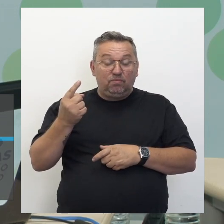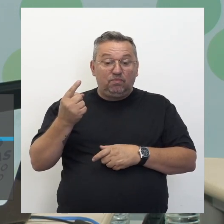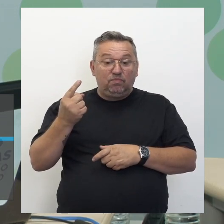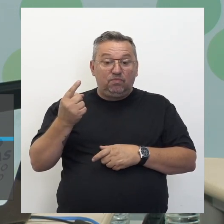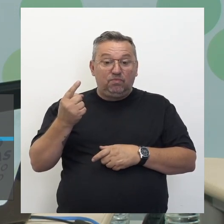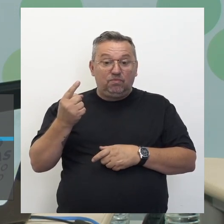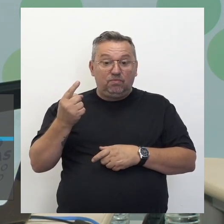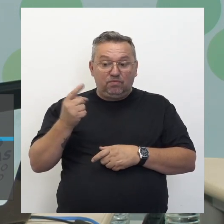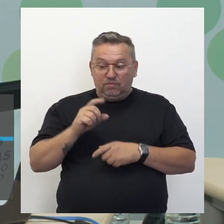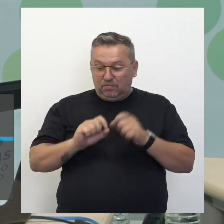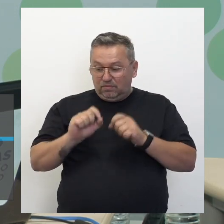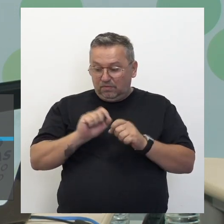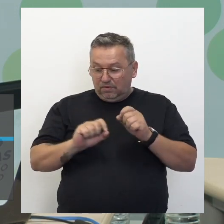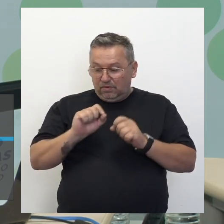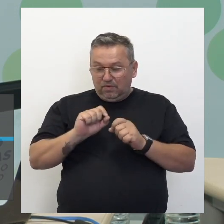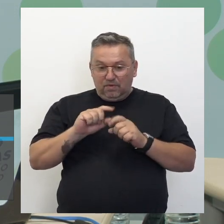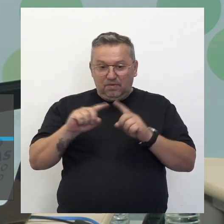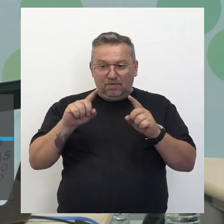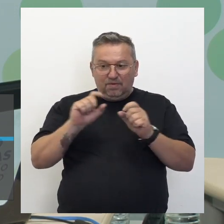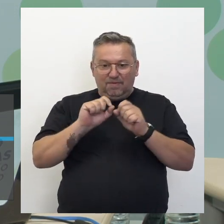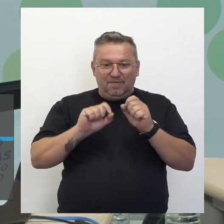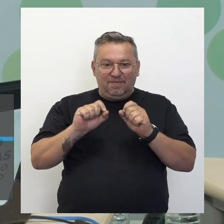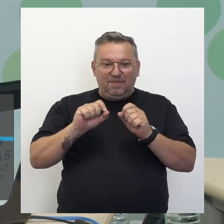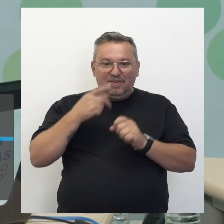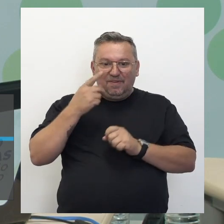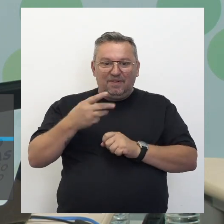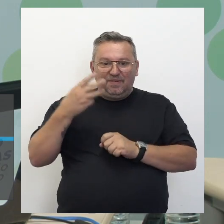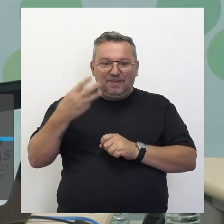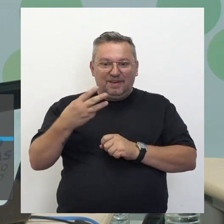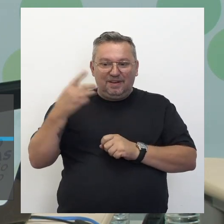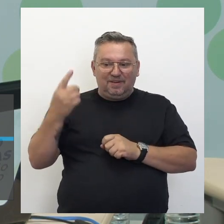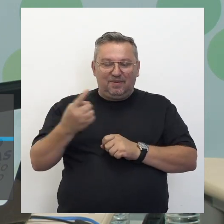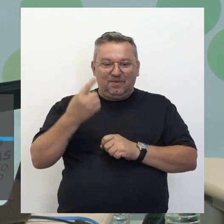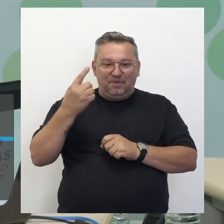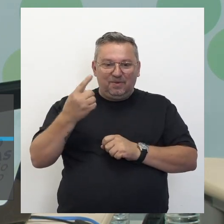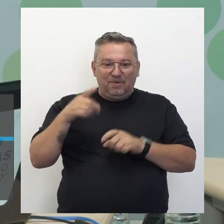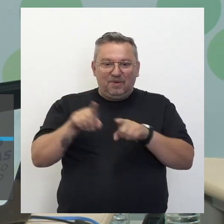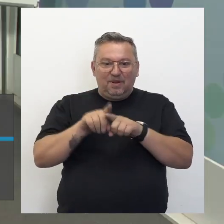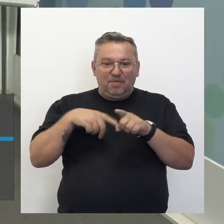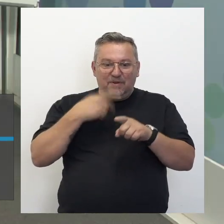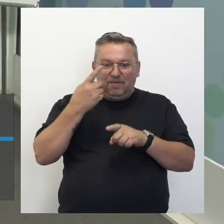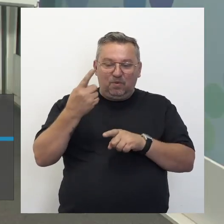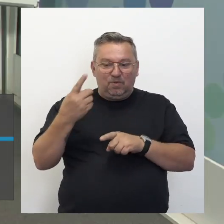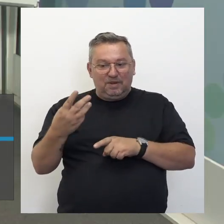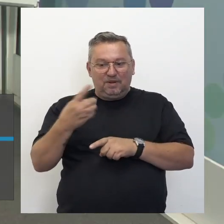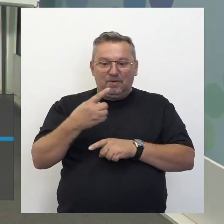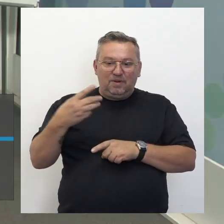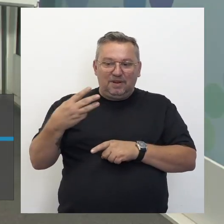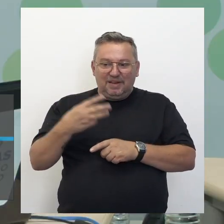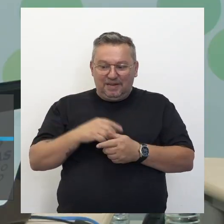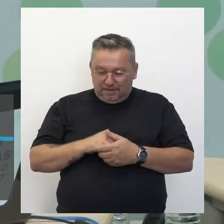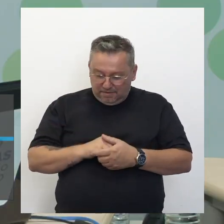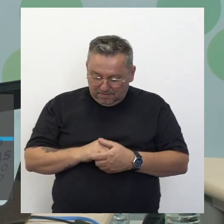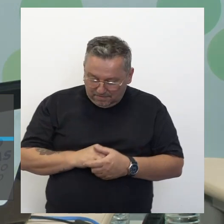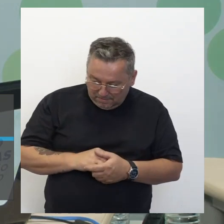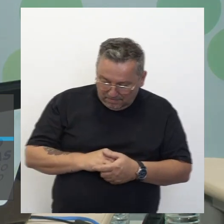E ficou uma mistura aí. Algumas falaram 3, outra 1. Aí tem os indecisos que ficou 1 ou 3, 1 ou 3.